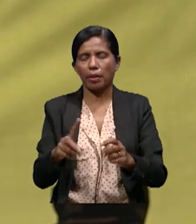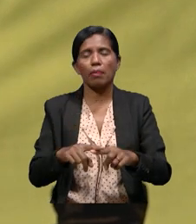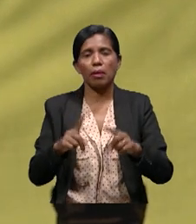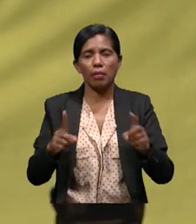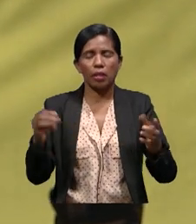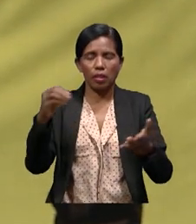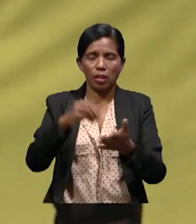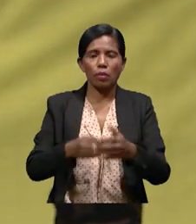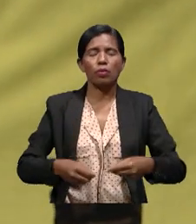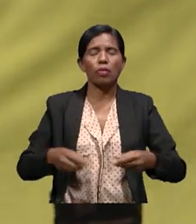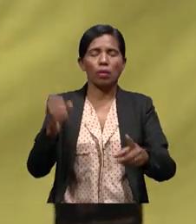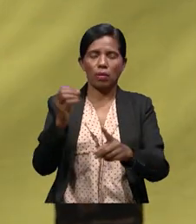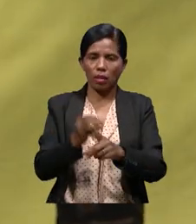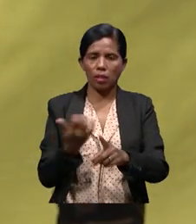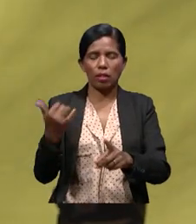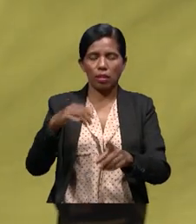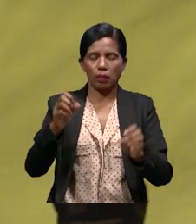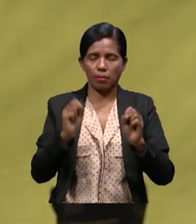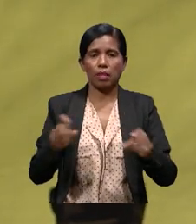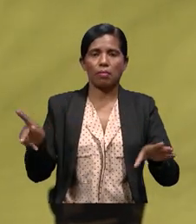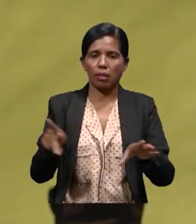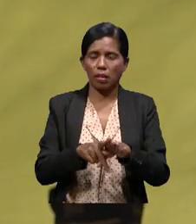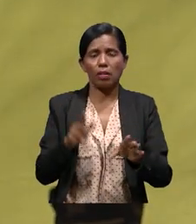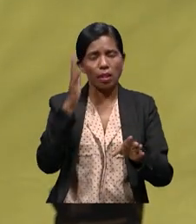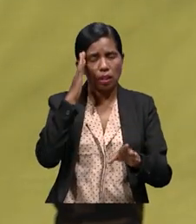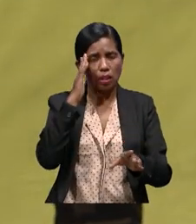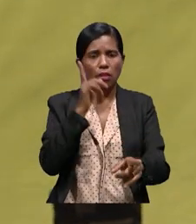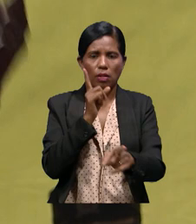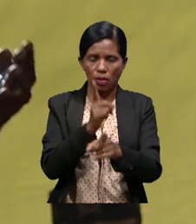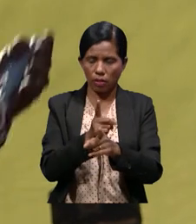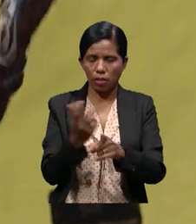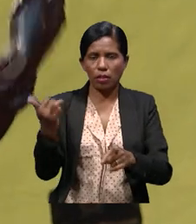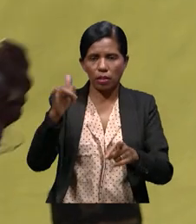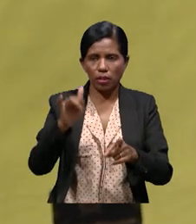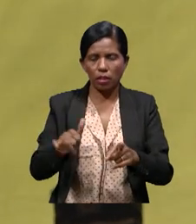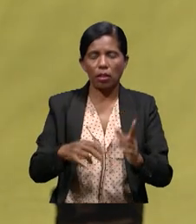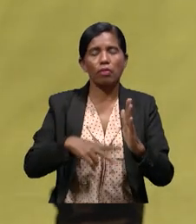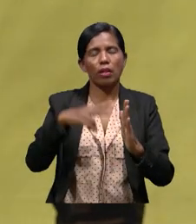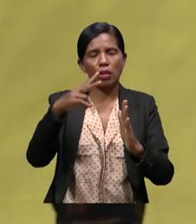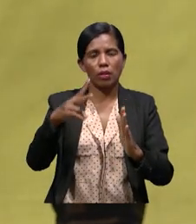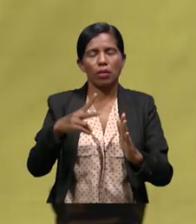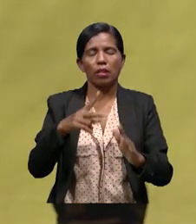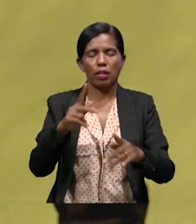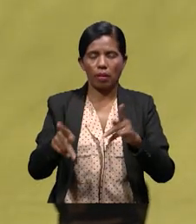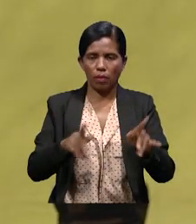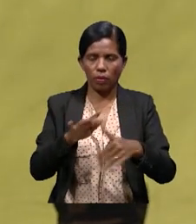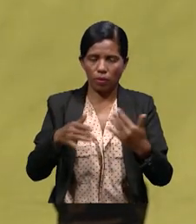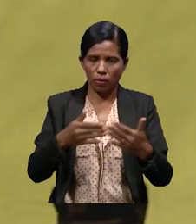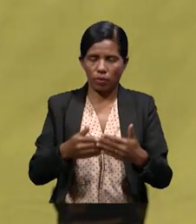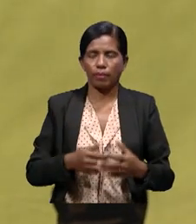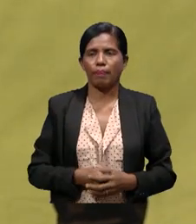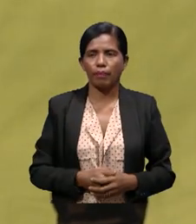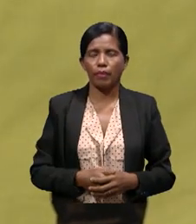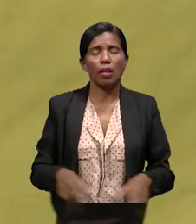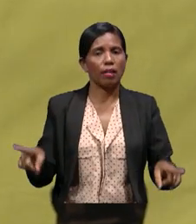criar oportunidade para Sira Tubela participar. Para Tubela até nelos. Sira ser nem valor e a sociedade de Nenelar. A